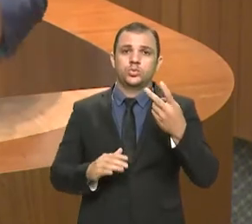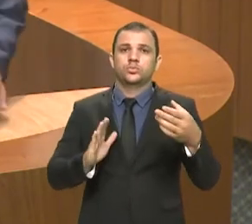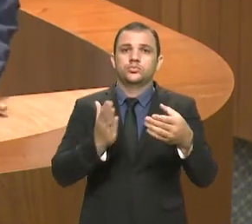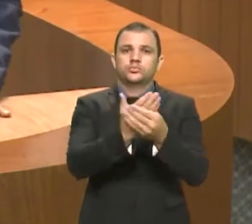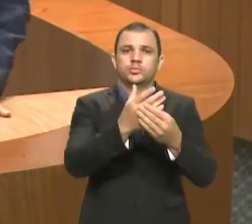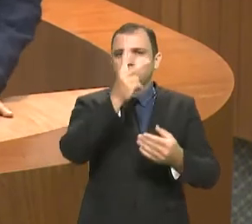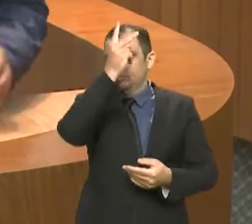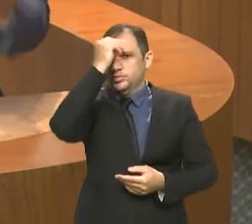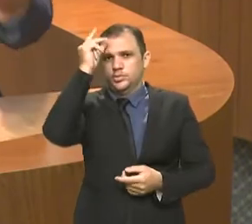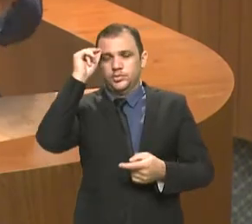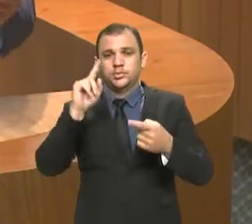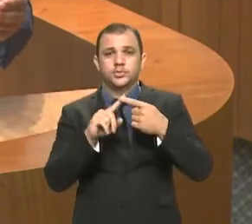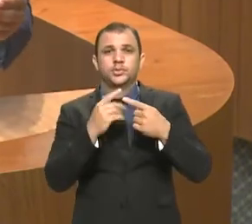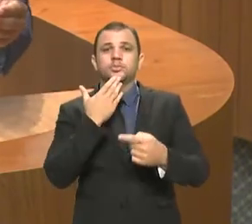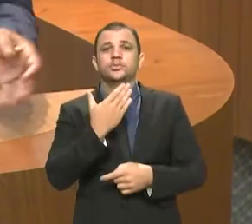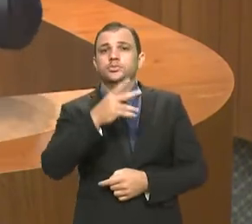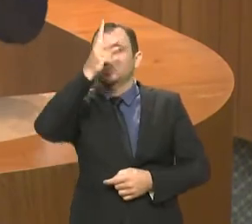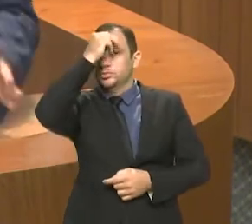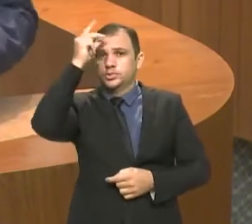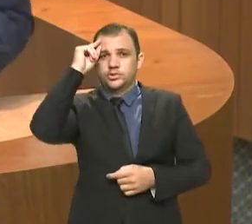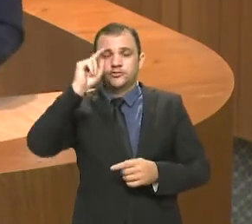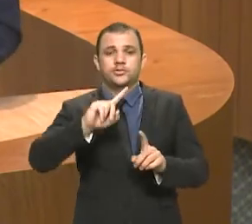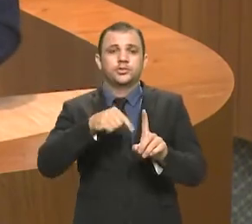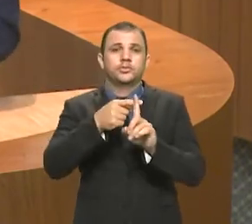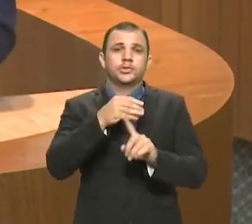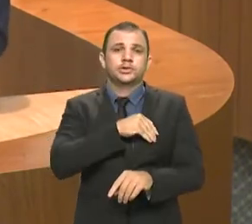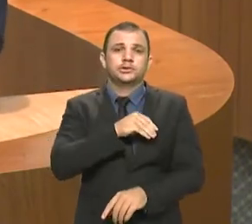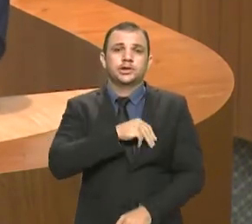solicitando ao prefeito Duque Bacelar que conceda reajuste de